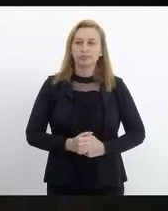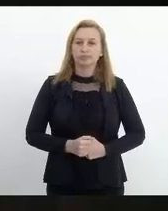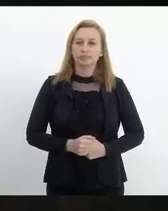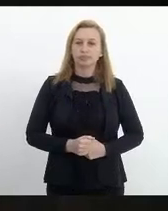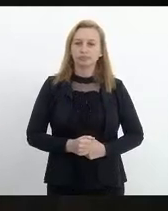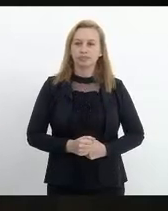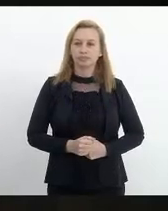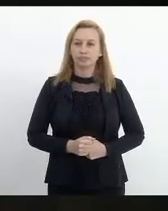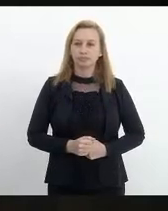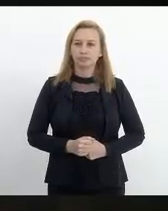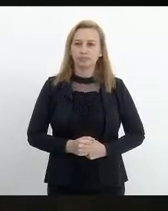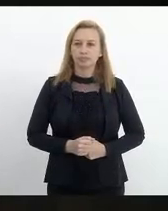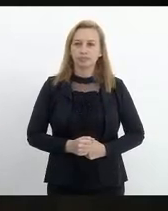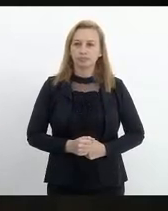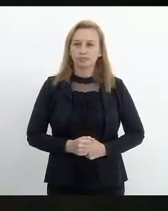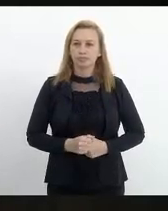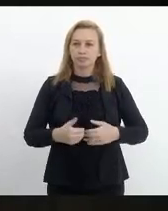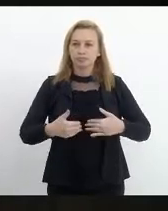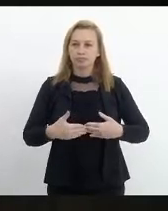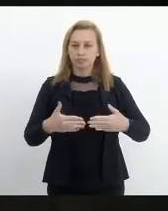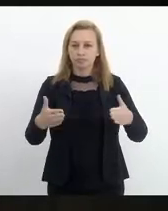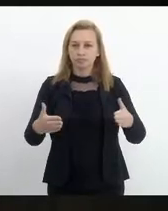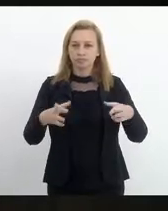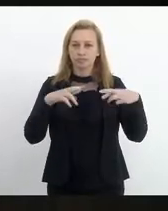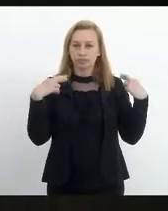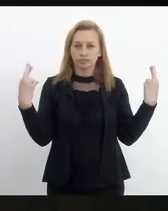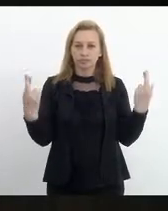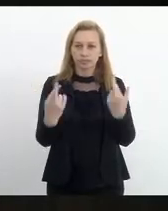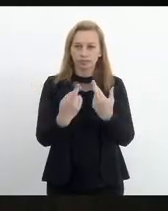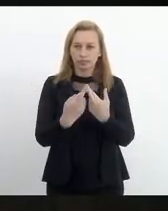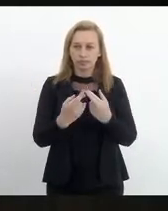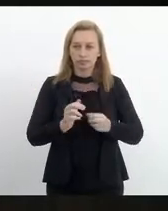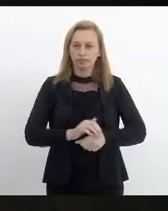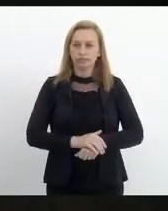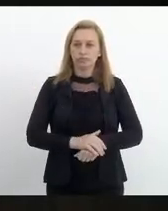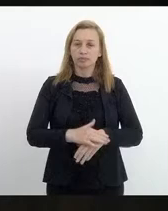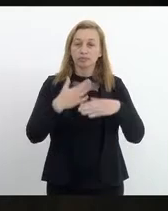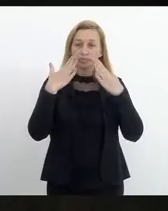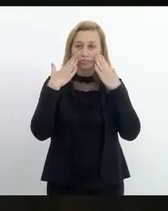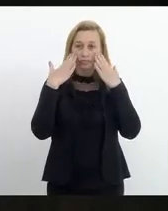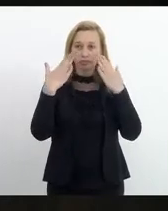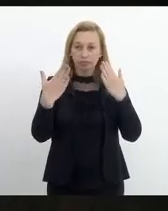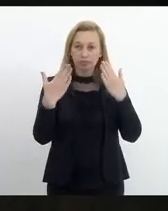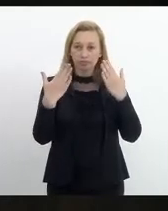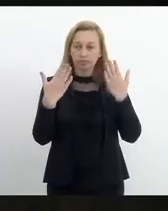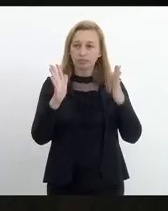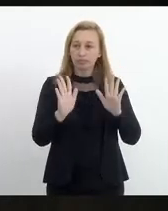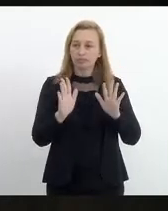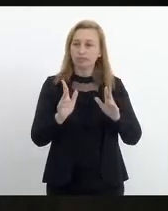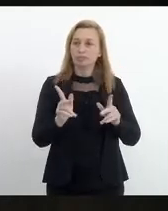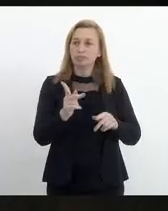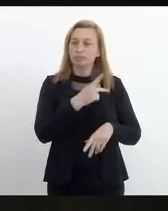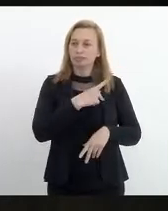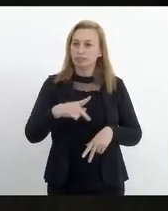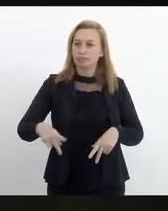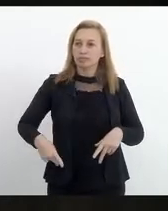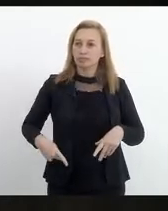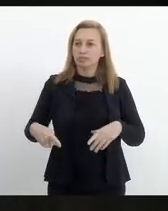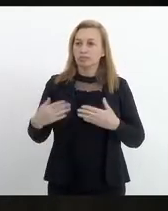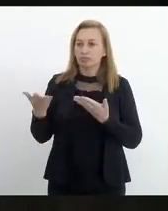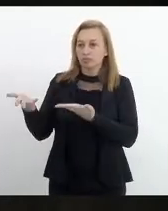e está aberta a sessão a presidência convida o senhor